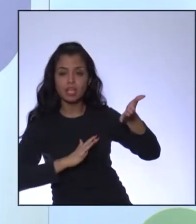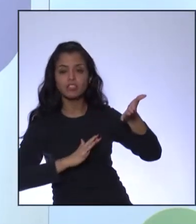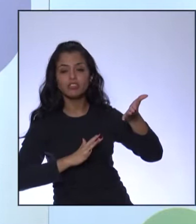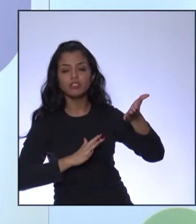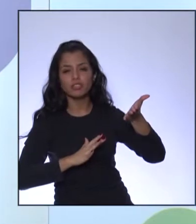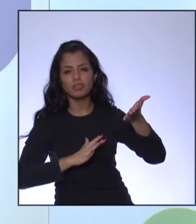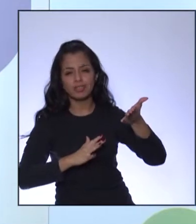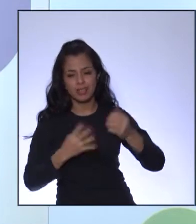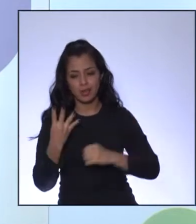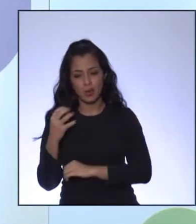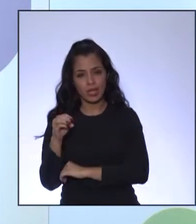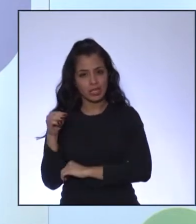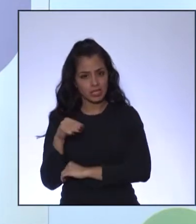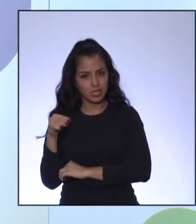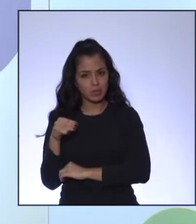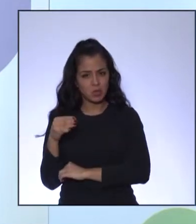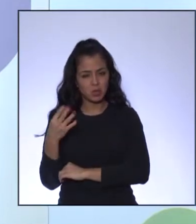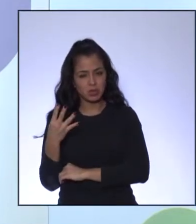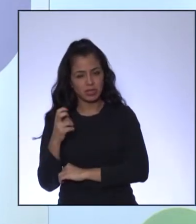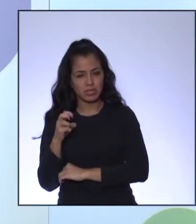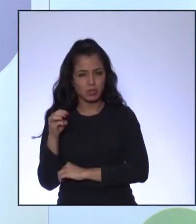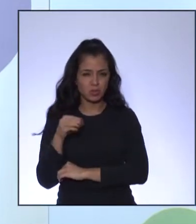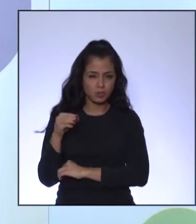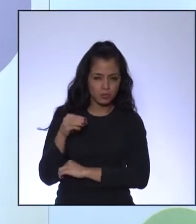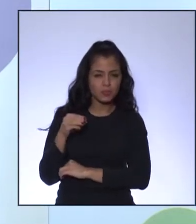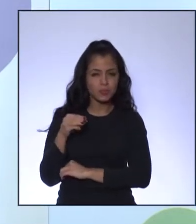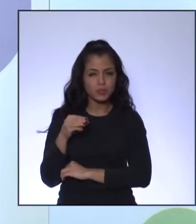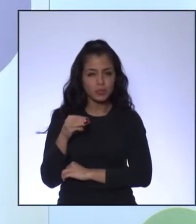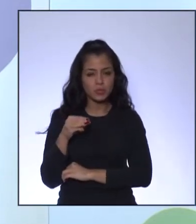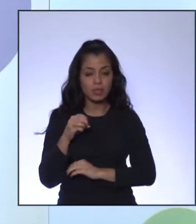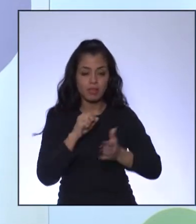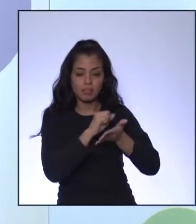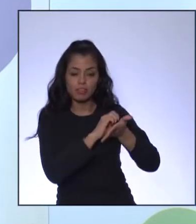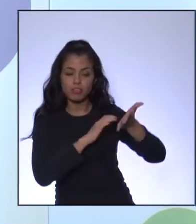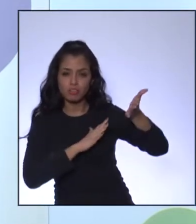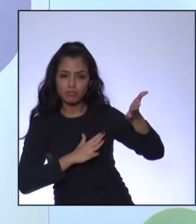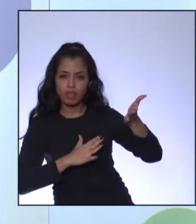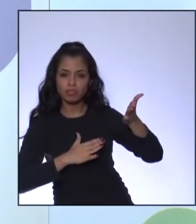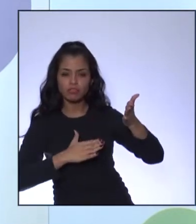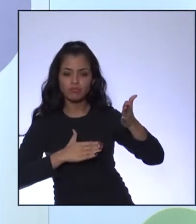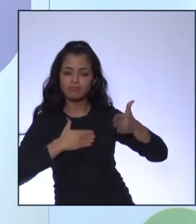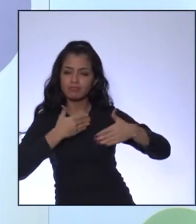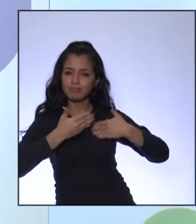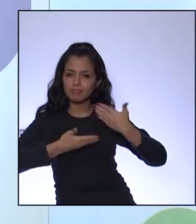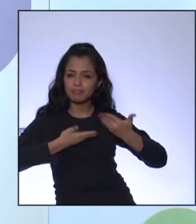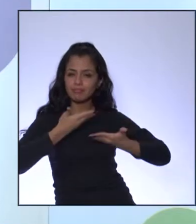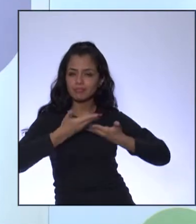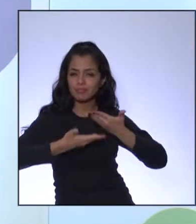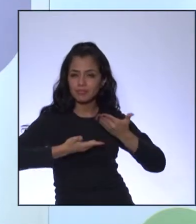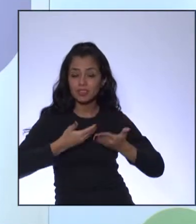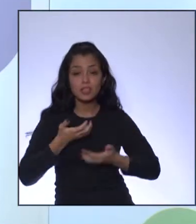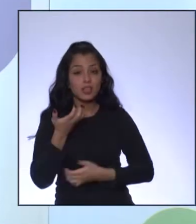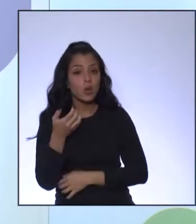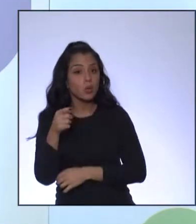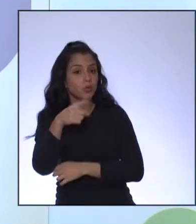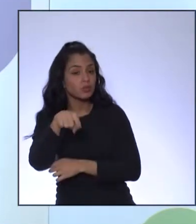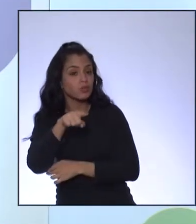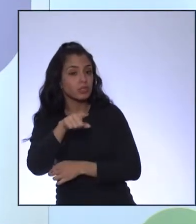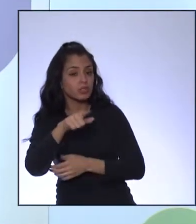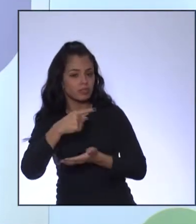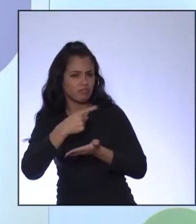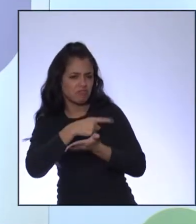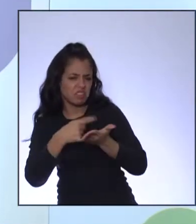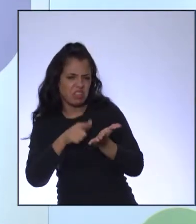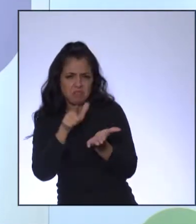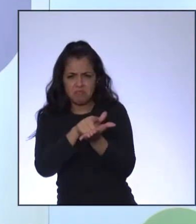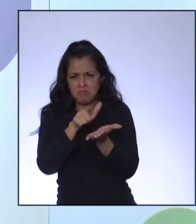nesses 40 minutos, 45 minutos que a gente tem, correr tranquilamente, eu queria que vocês pegassem o caderno,